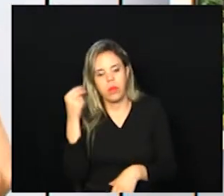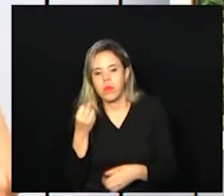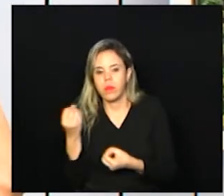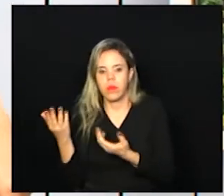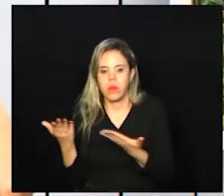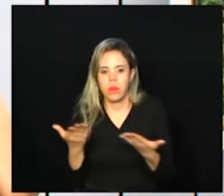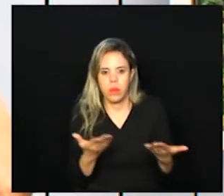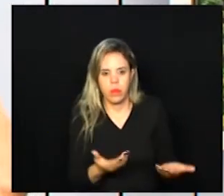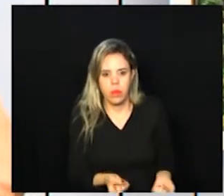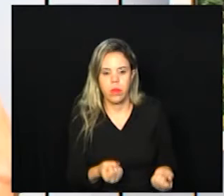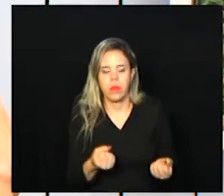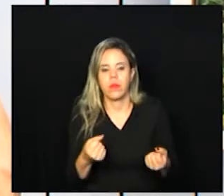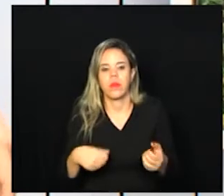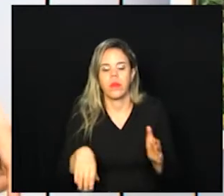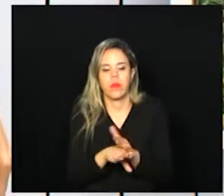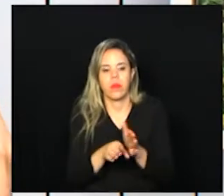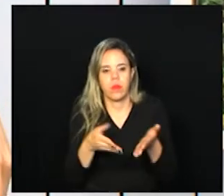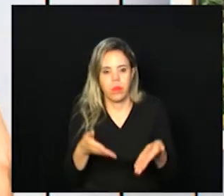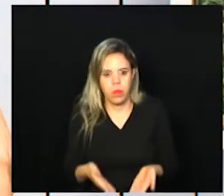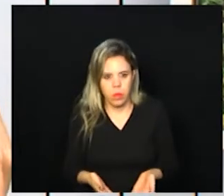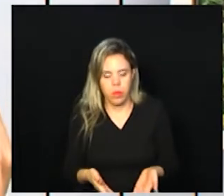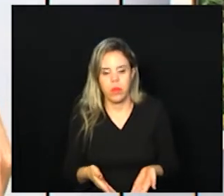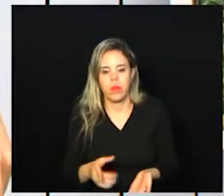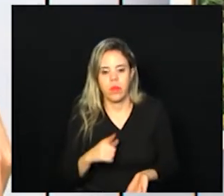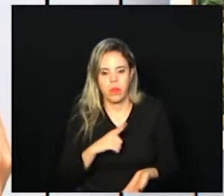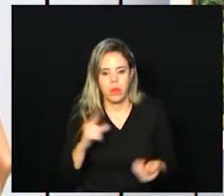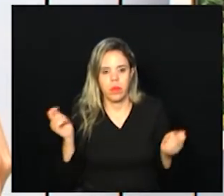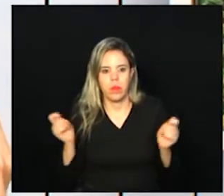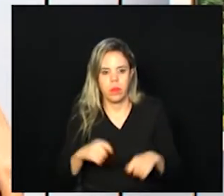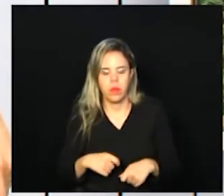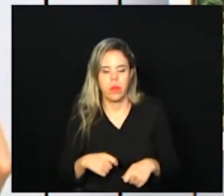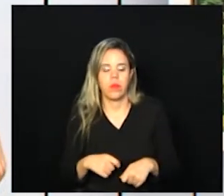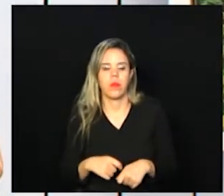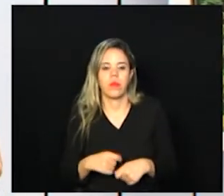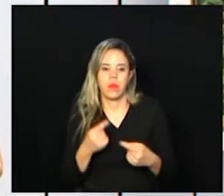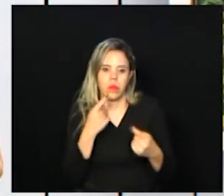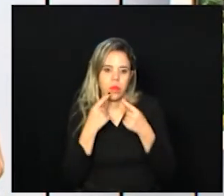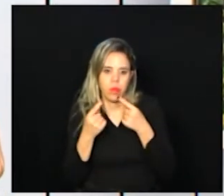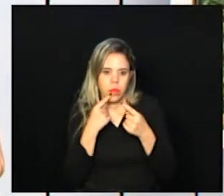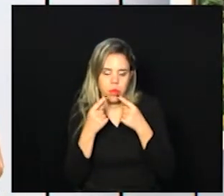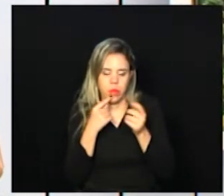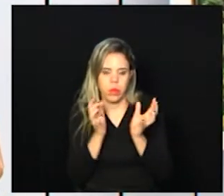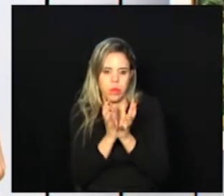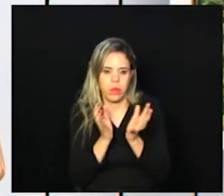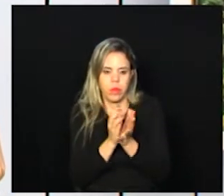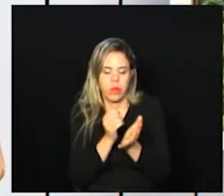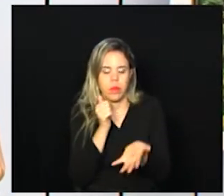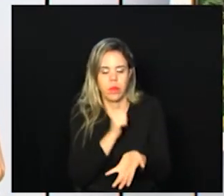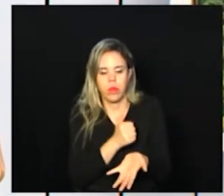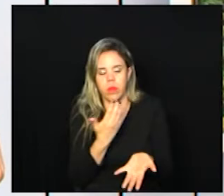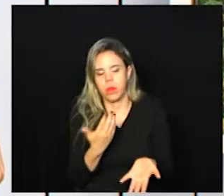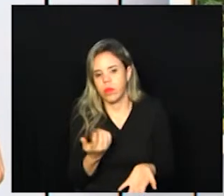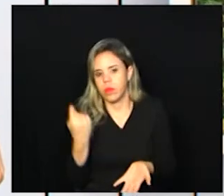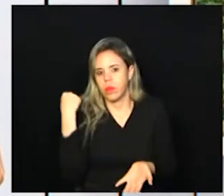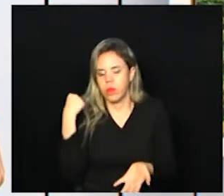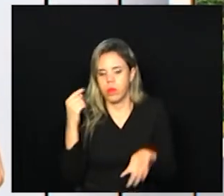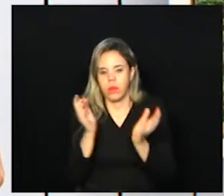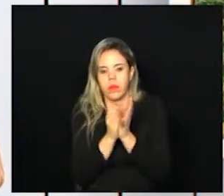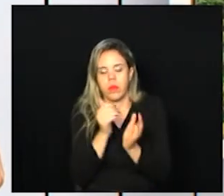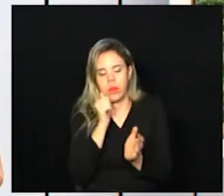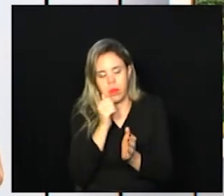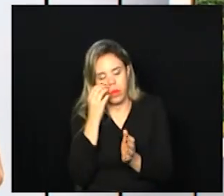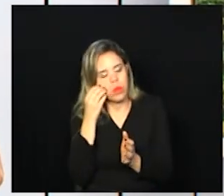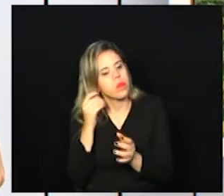bem-vindo, que viesse para cá e que a gente tivesse possibilidade, inclusive, de dialogar com a Comissão da Mulher. Porque na última Comissão da Mulher que